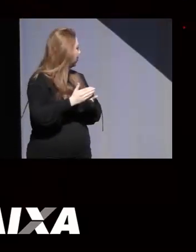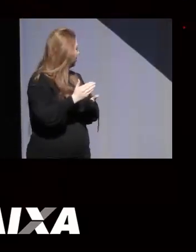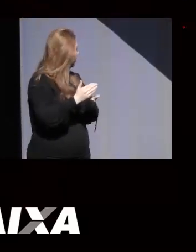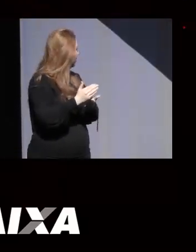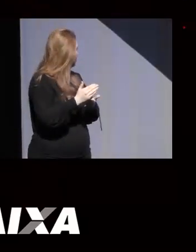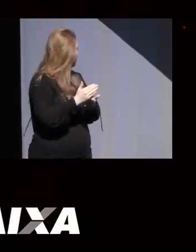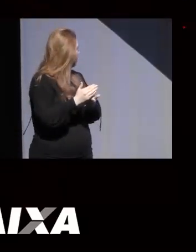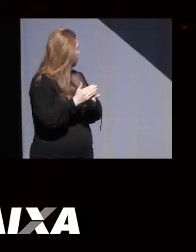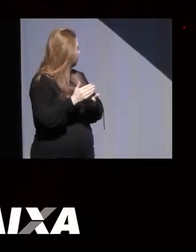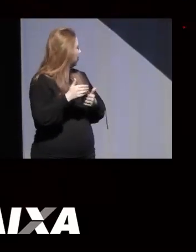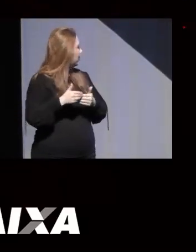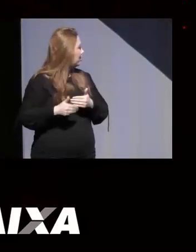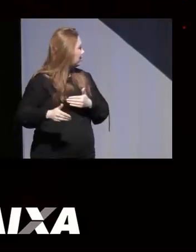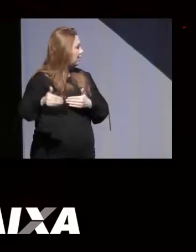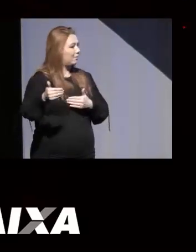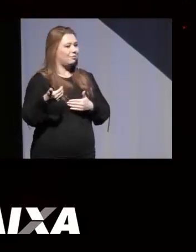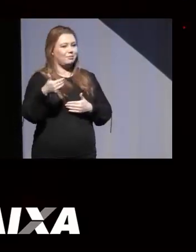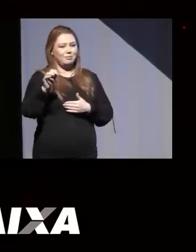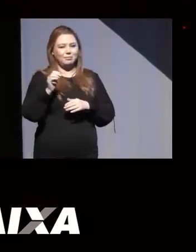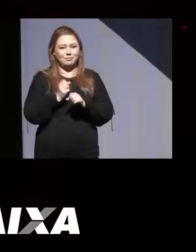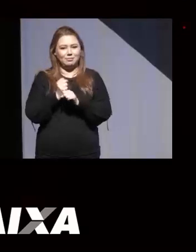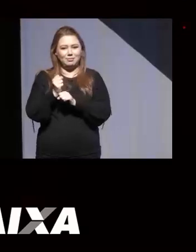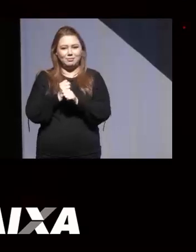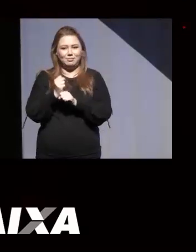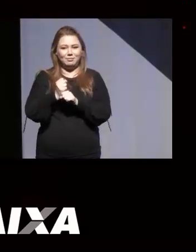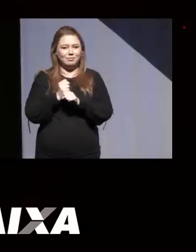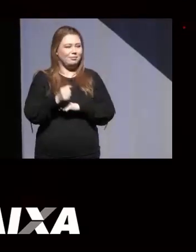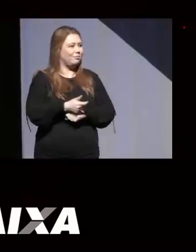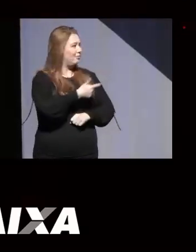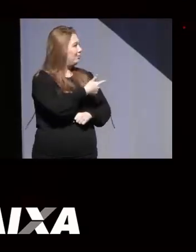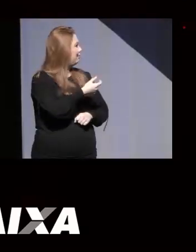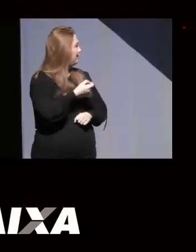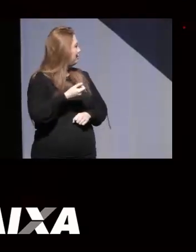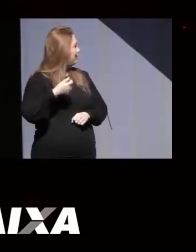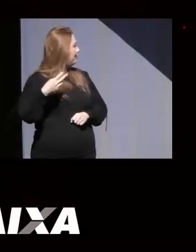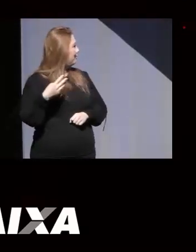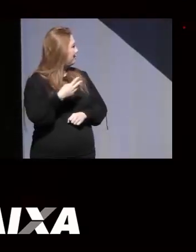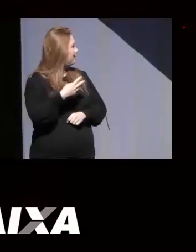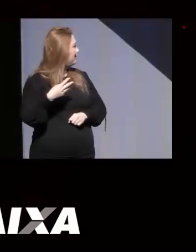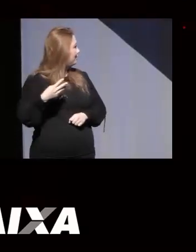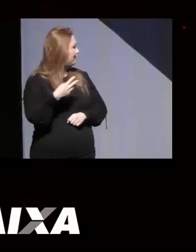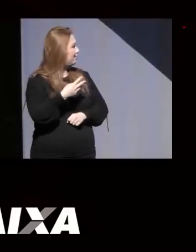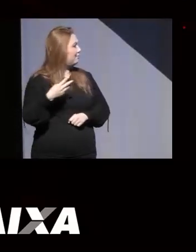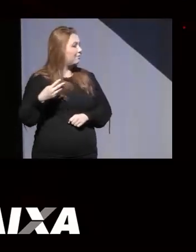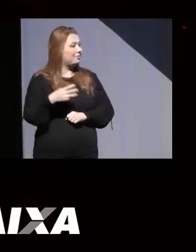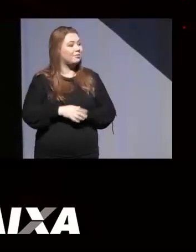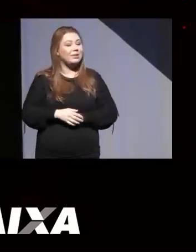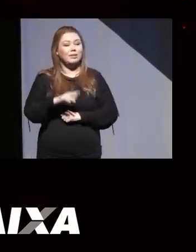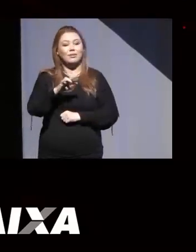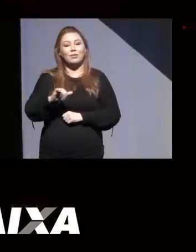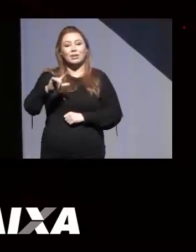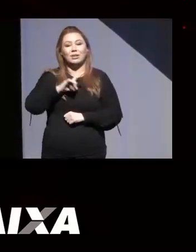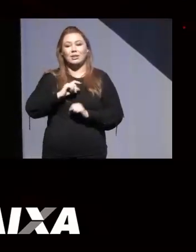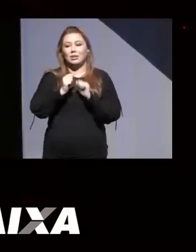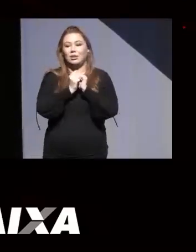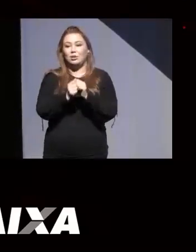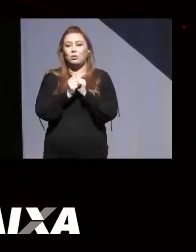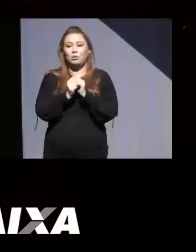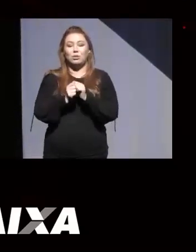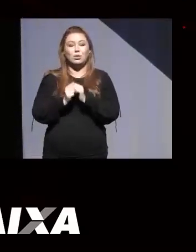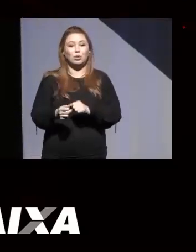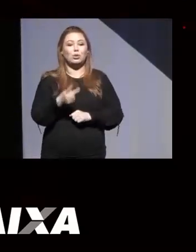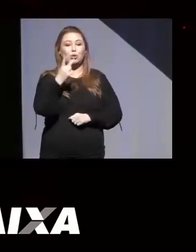vigência daqui a 10 anos, em 2033. Então, até lá, nós vamos ter convivendo dois